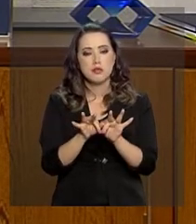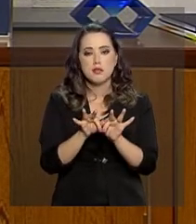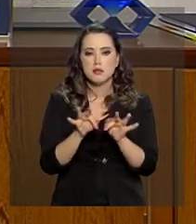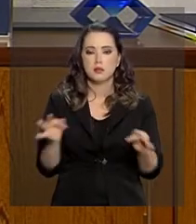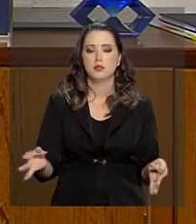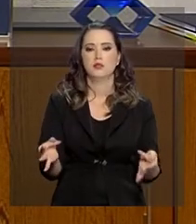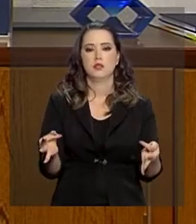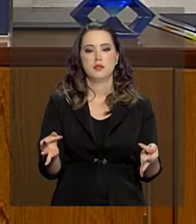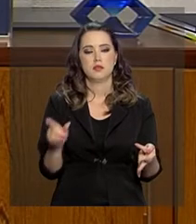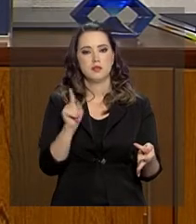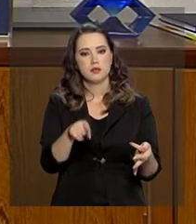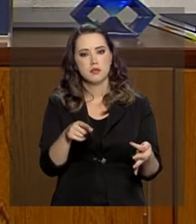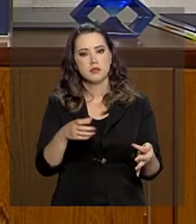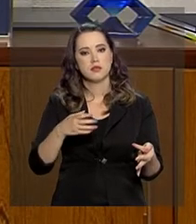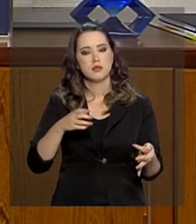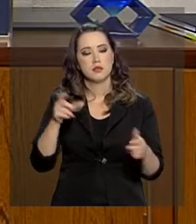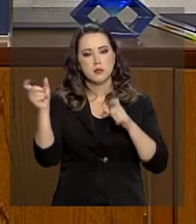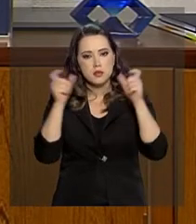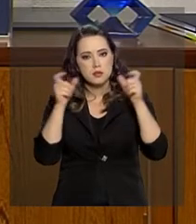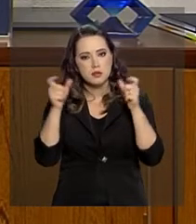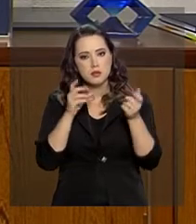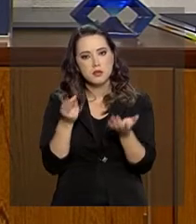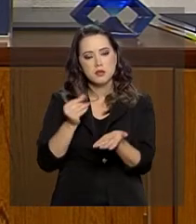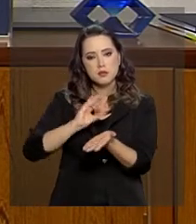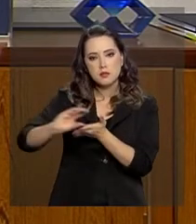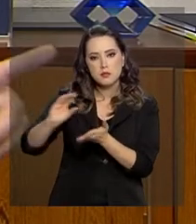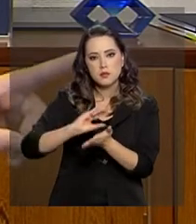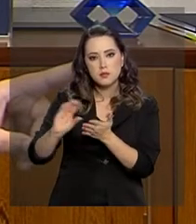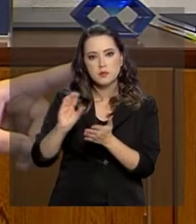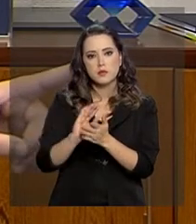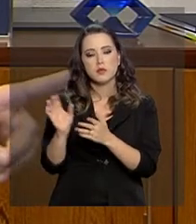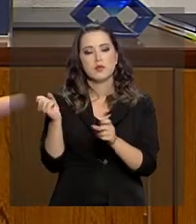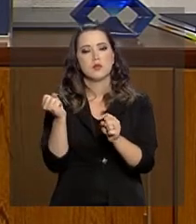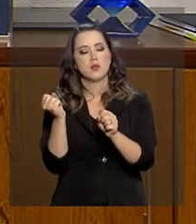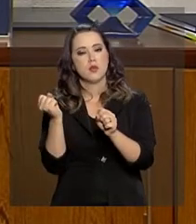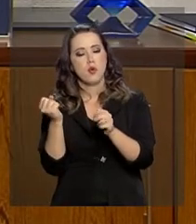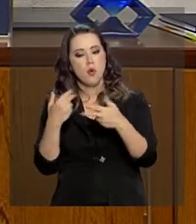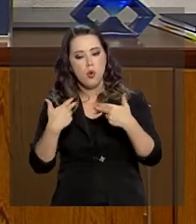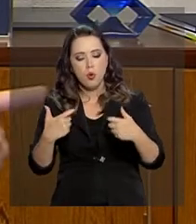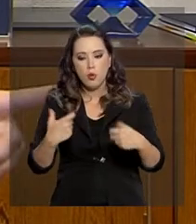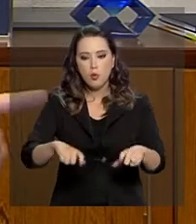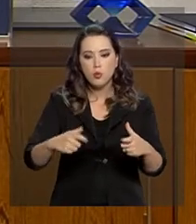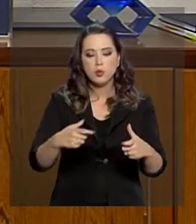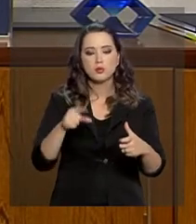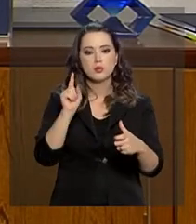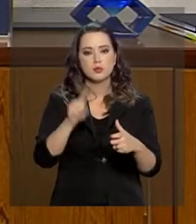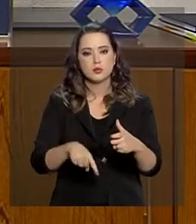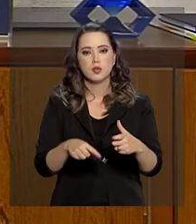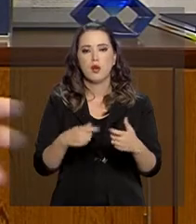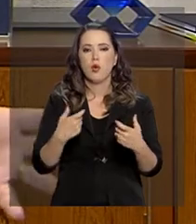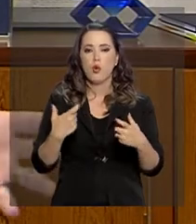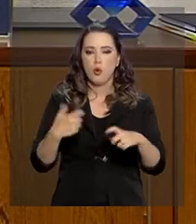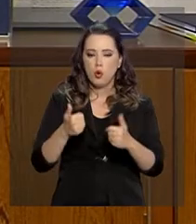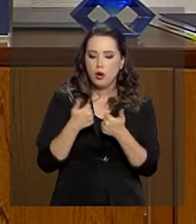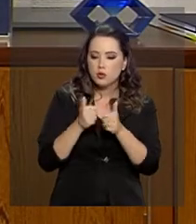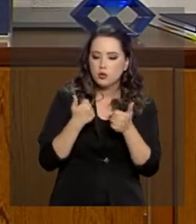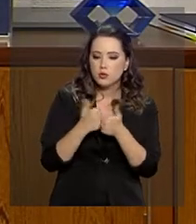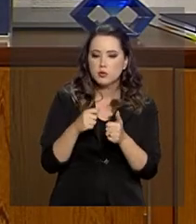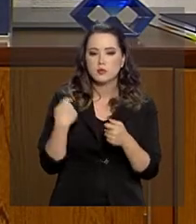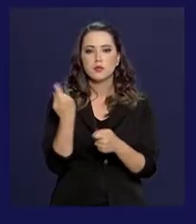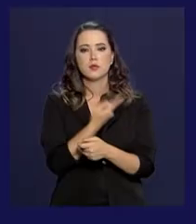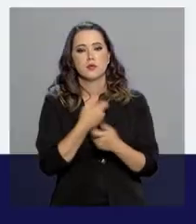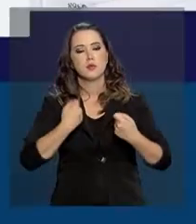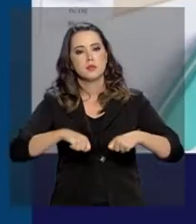para a atração de investimentos infraestrutura não é que deve ser melhorada no nosso